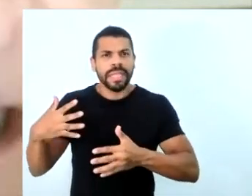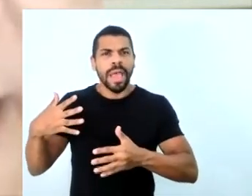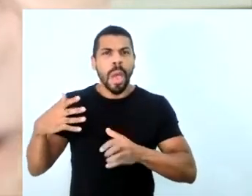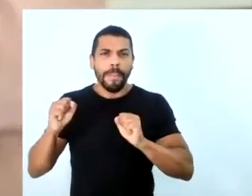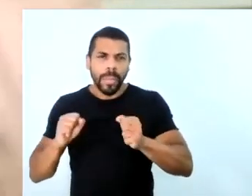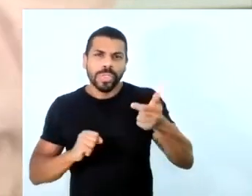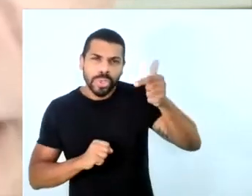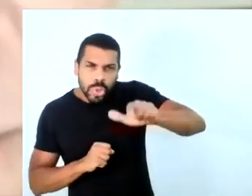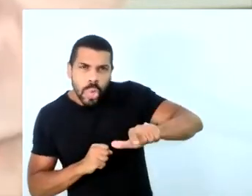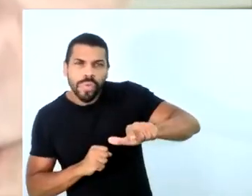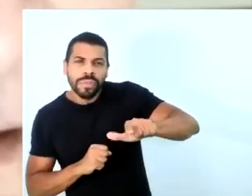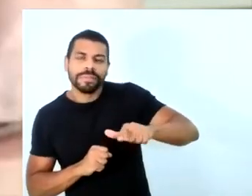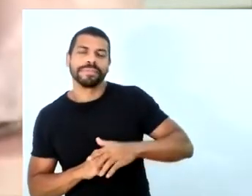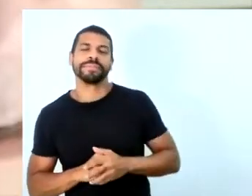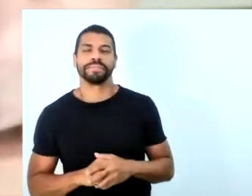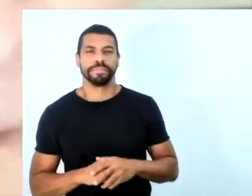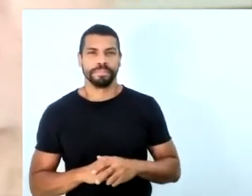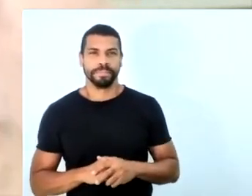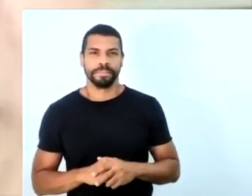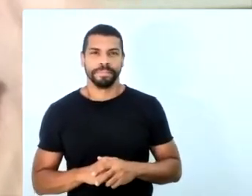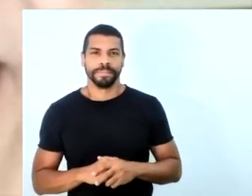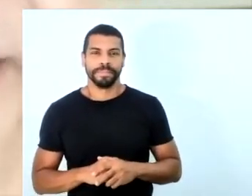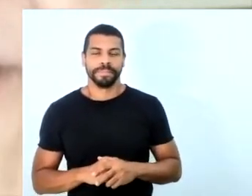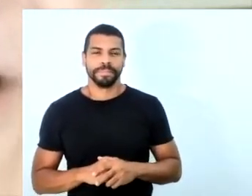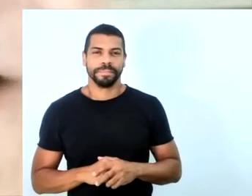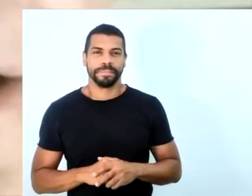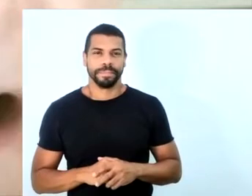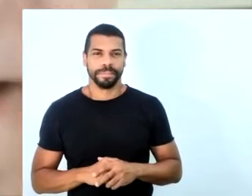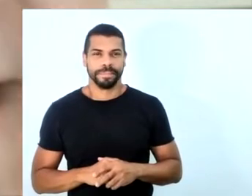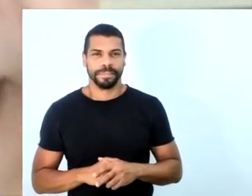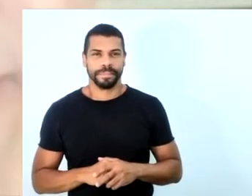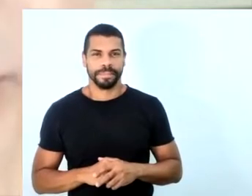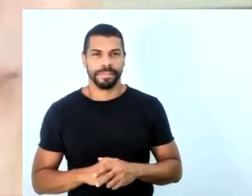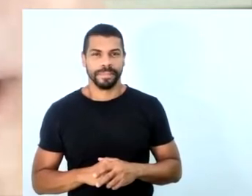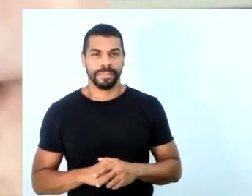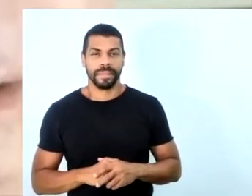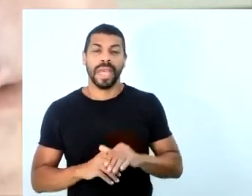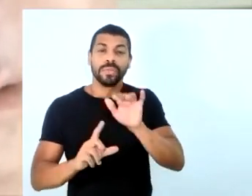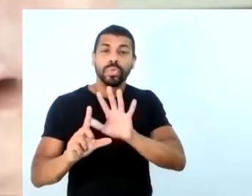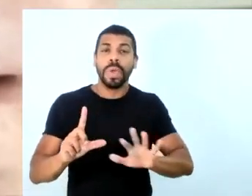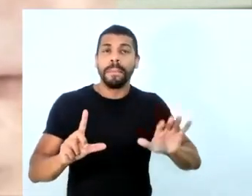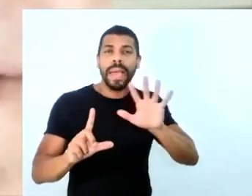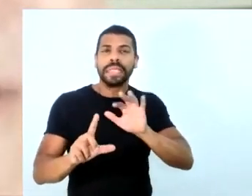puder repetir essa última parte, Mas não ficou clara. Você travou.